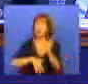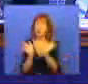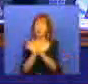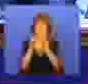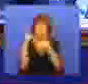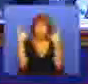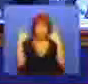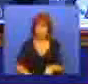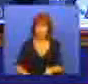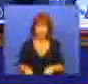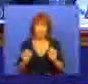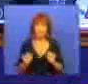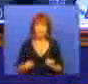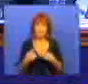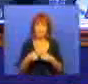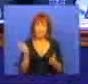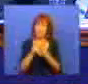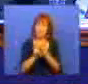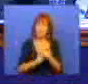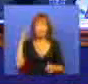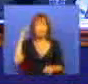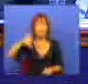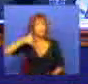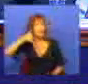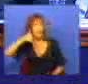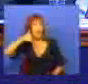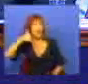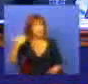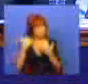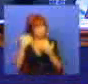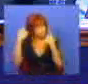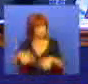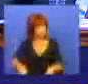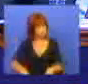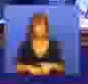site, também, está indicado um número de telefone para informações.